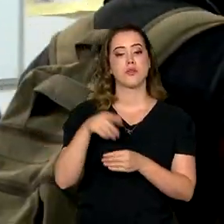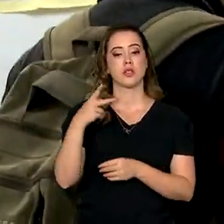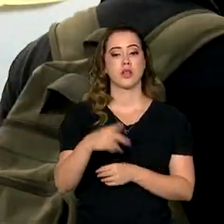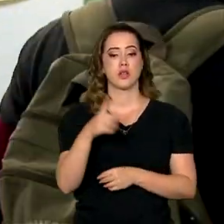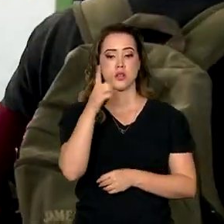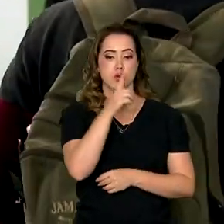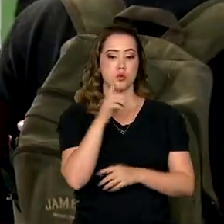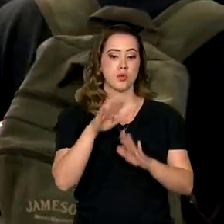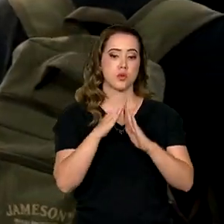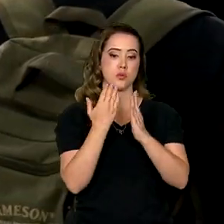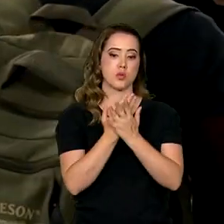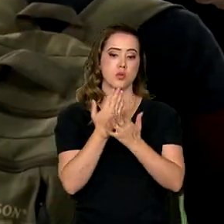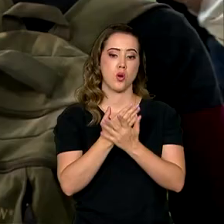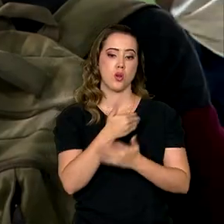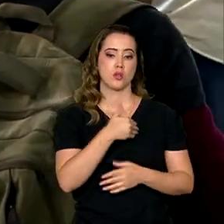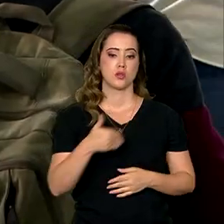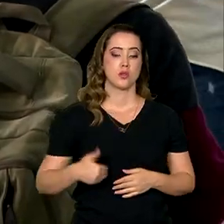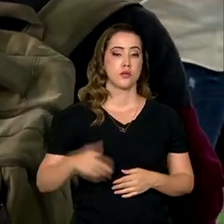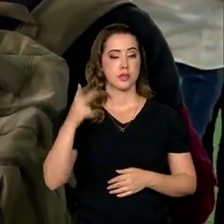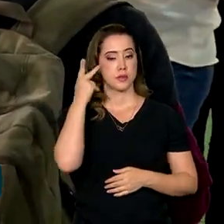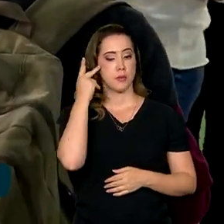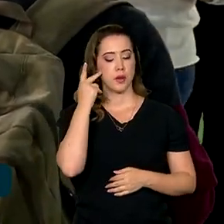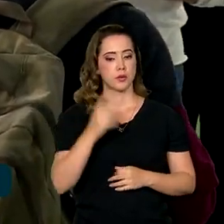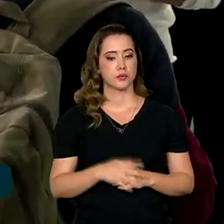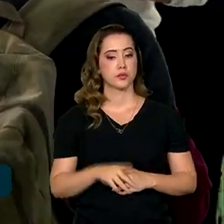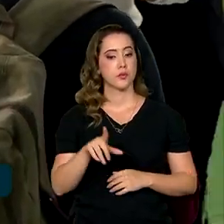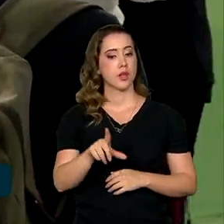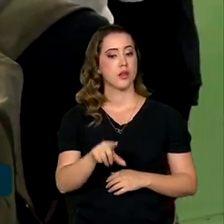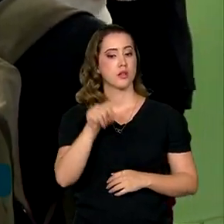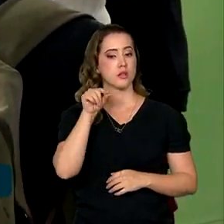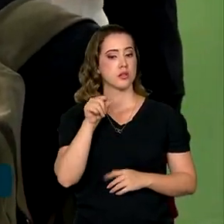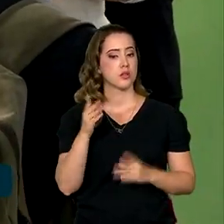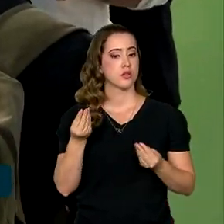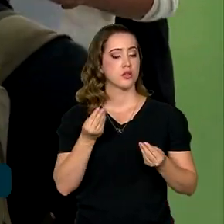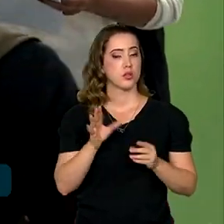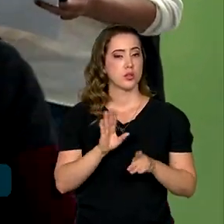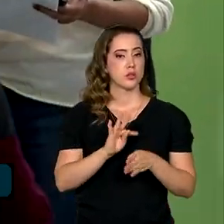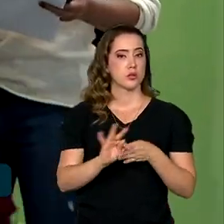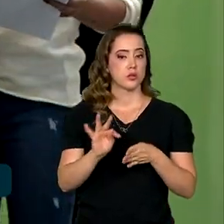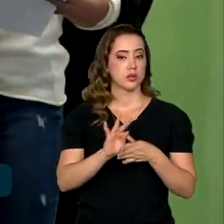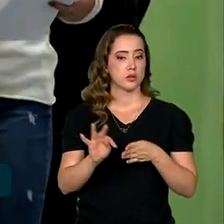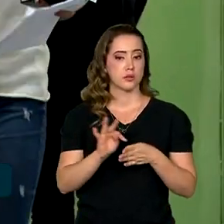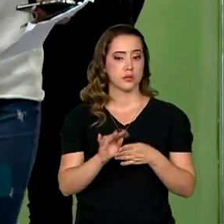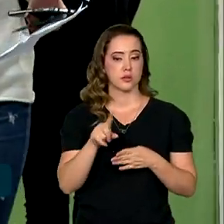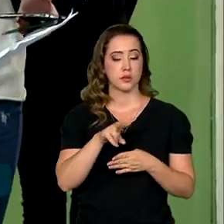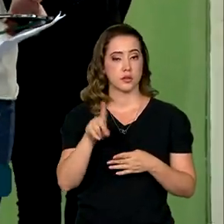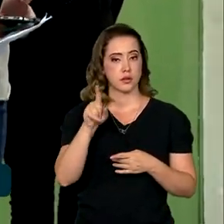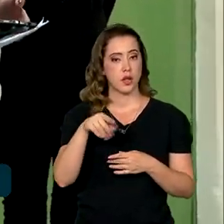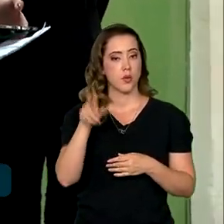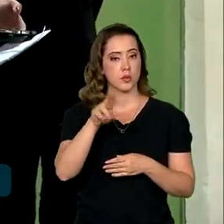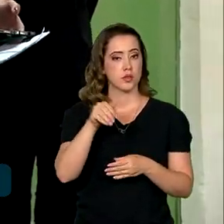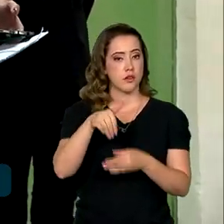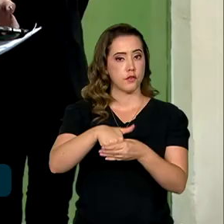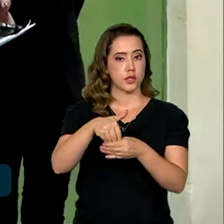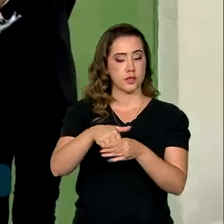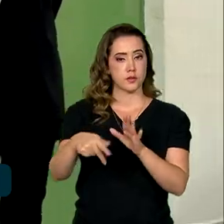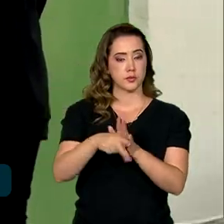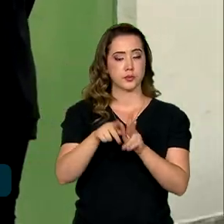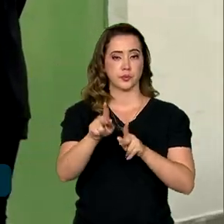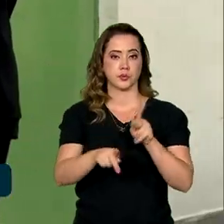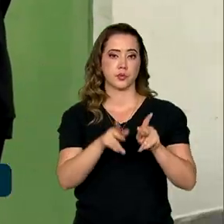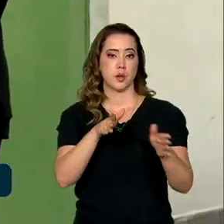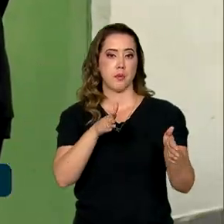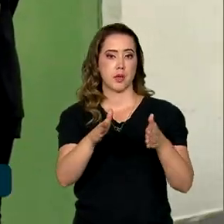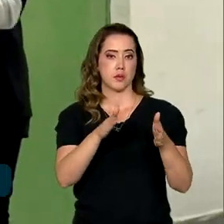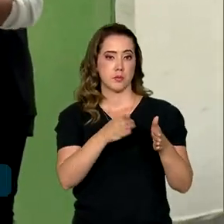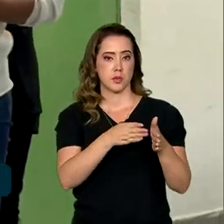domingo em uma escola pública de São Paulo. A escolha de conselheiros tutelares é por votação popular para um